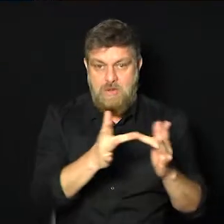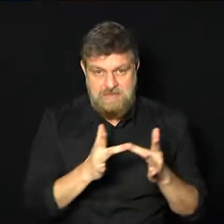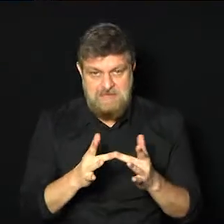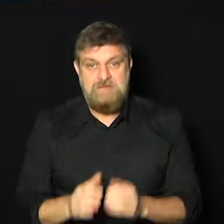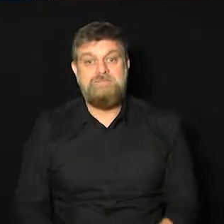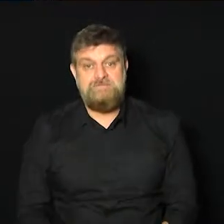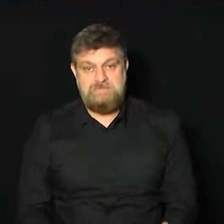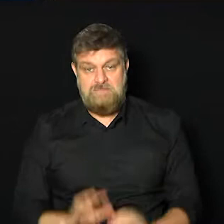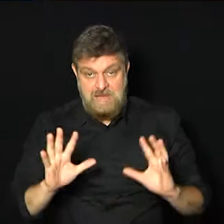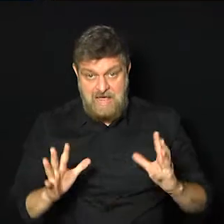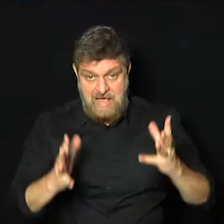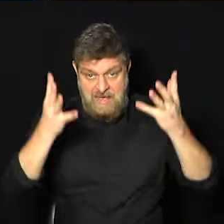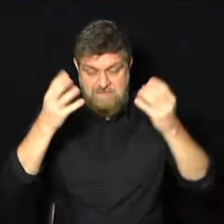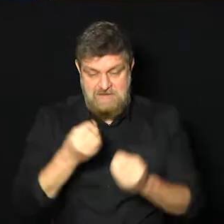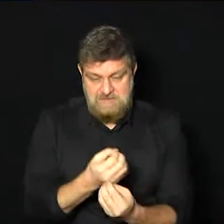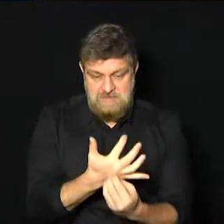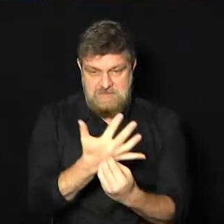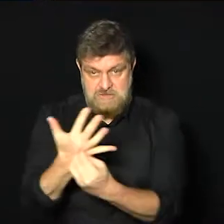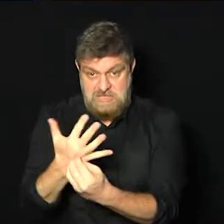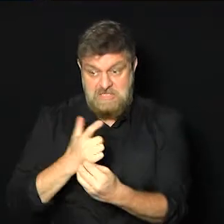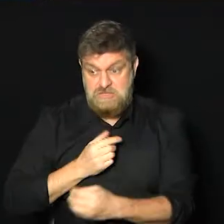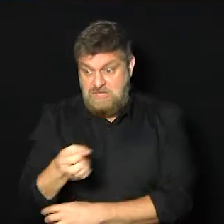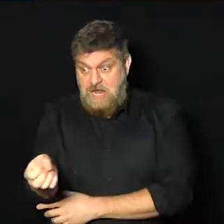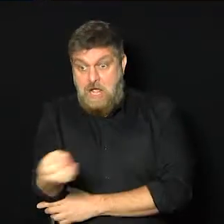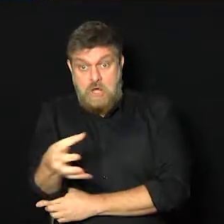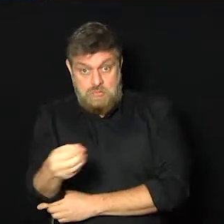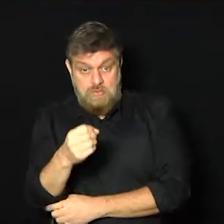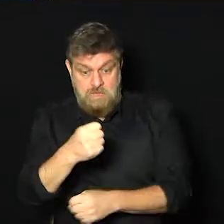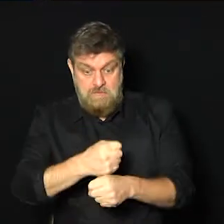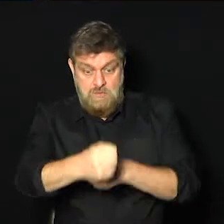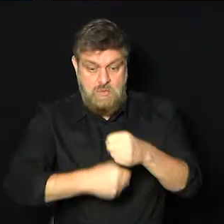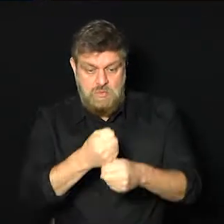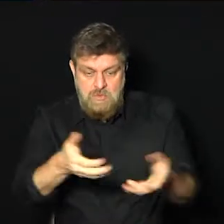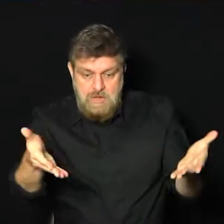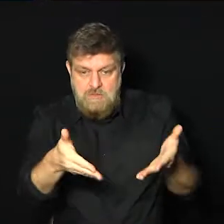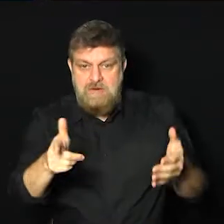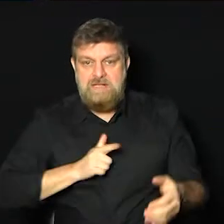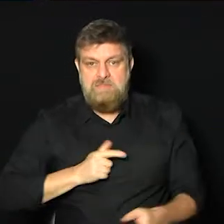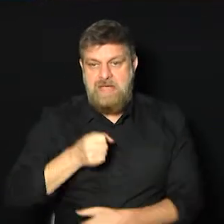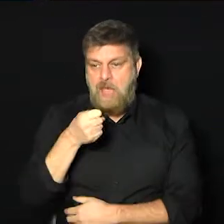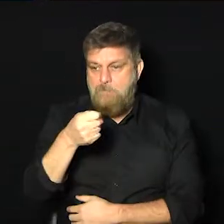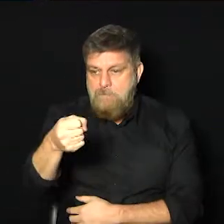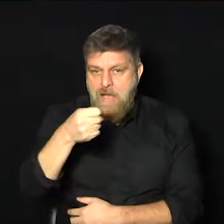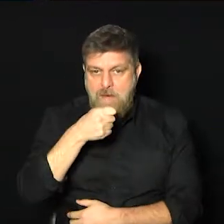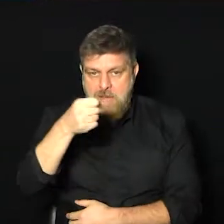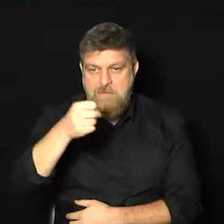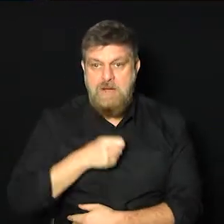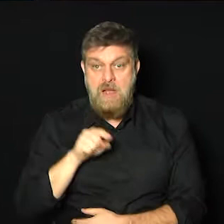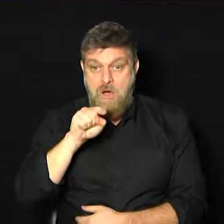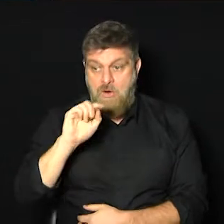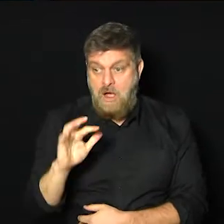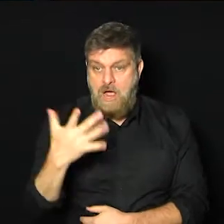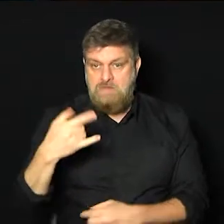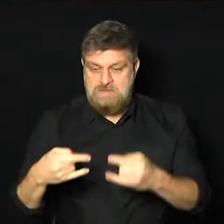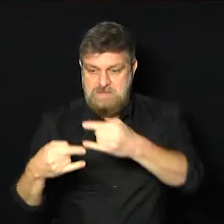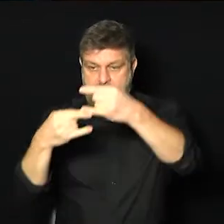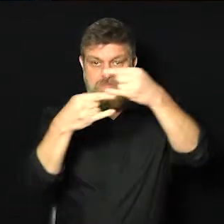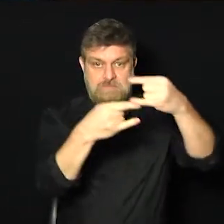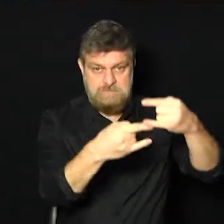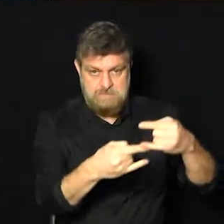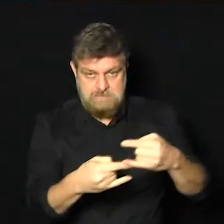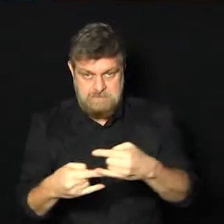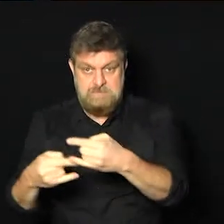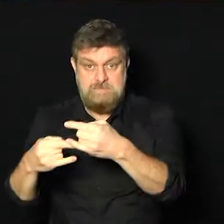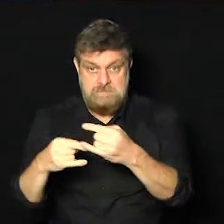Festival Internacional de Arte está sendo tão inovador nesse ano, até mesmo a coletiva de imprensa aconteceu desse jeito aqui, ó,